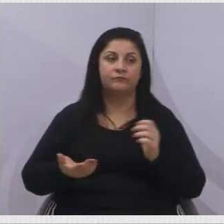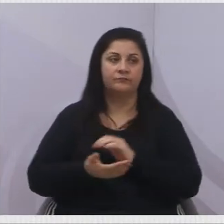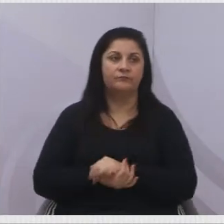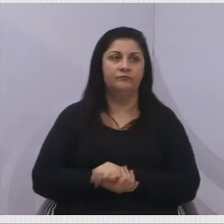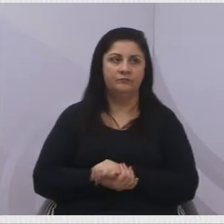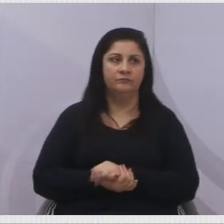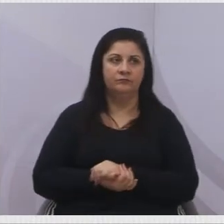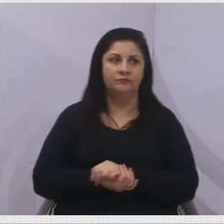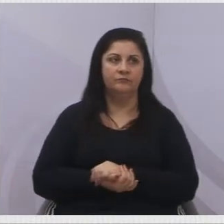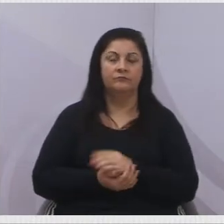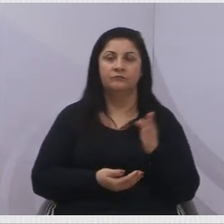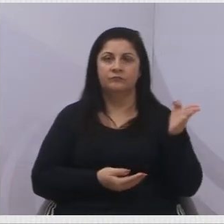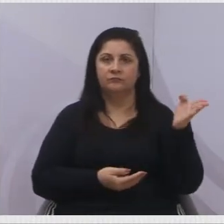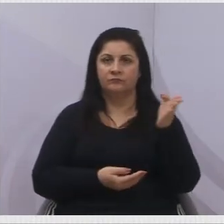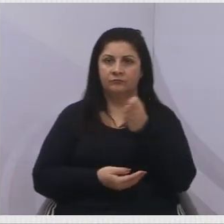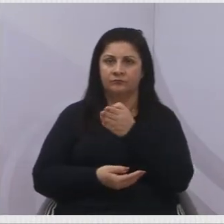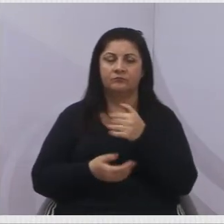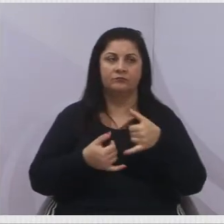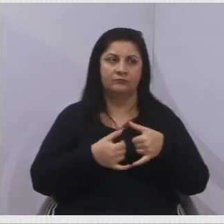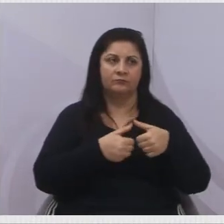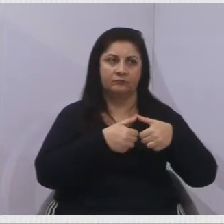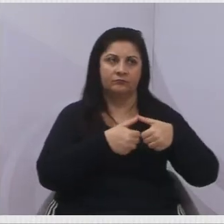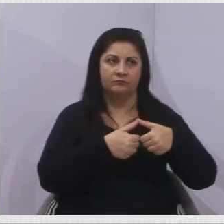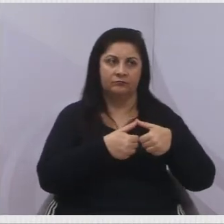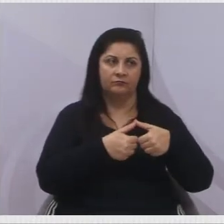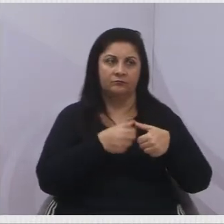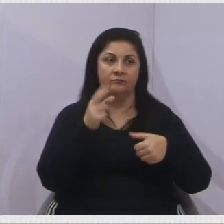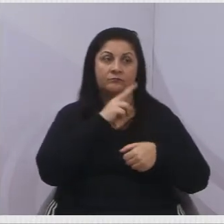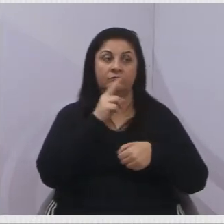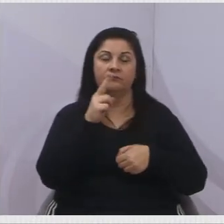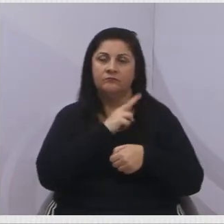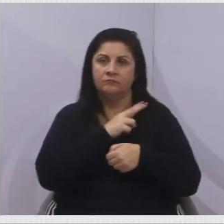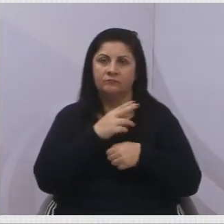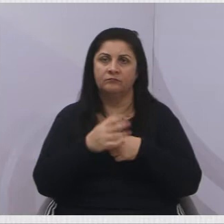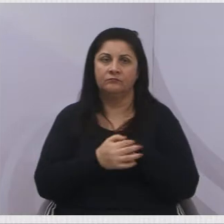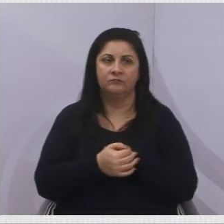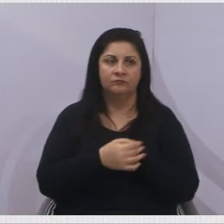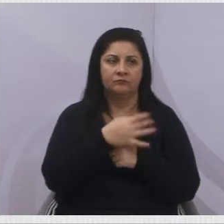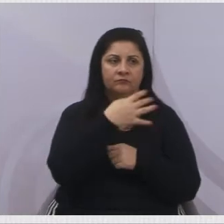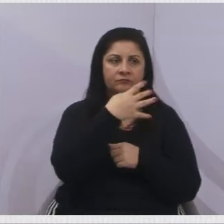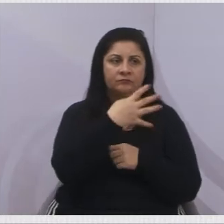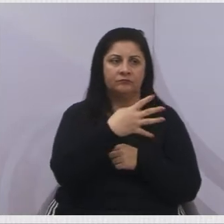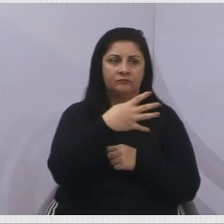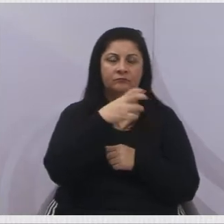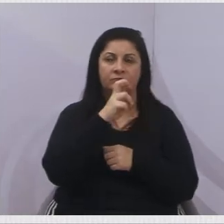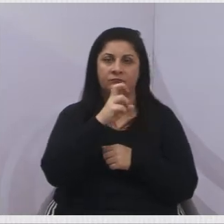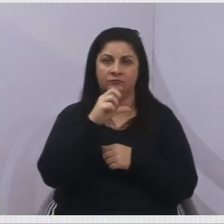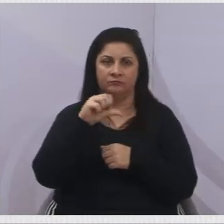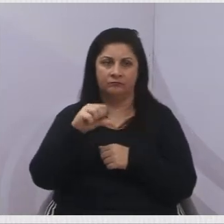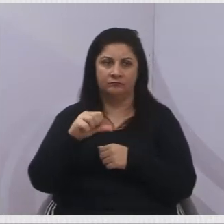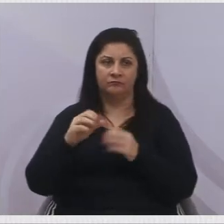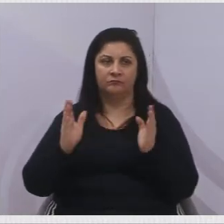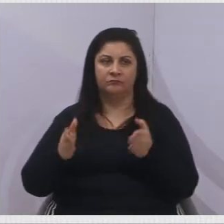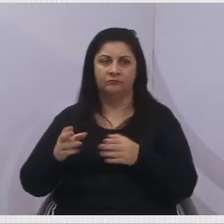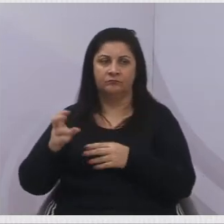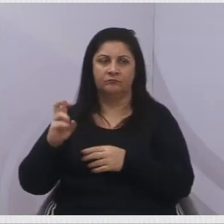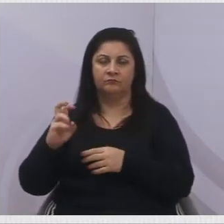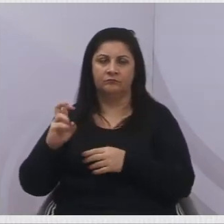Com relação às cirurgias de urgência, de 459, saltamos para 501